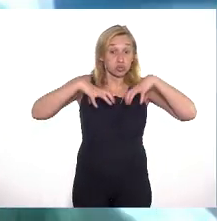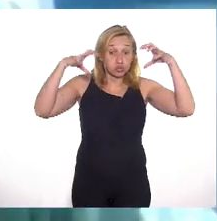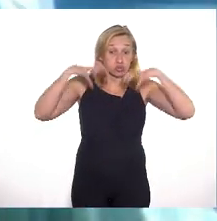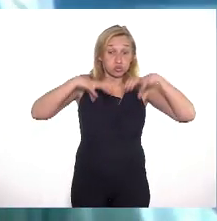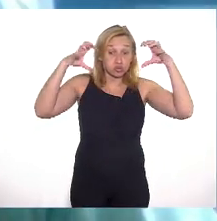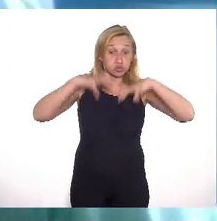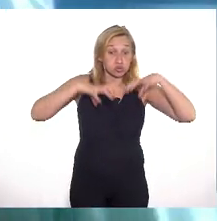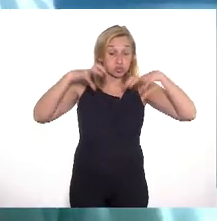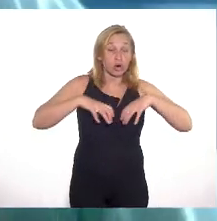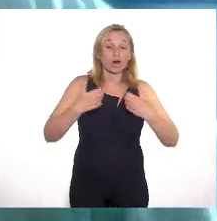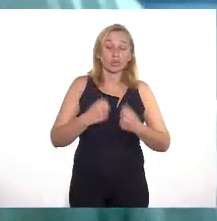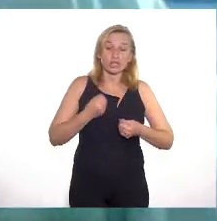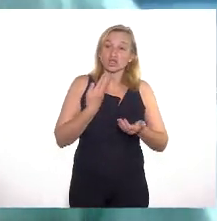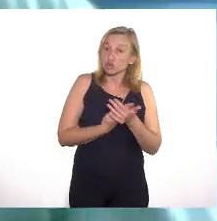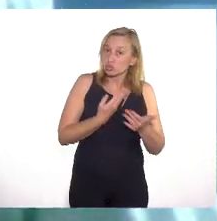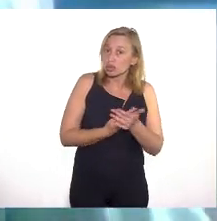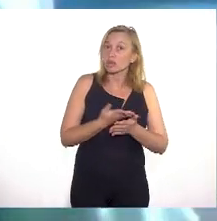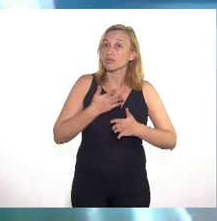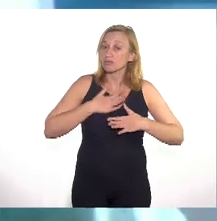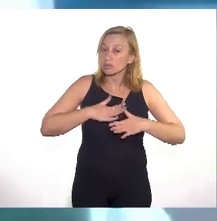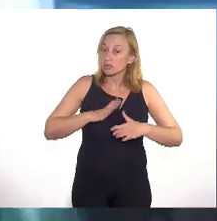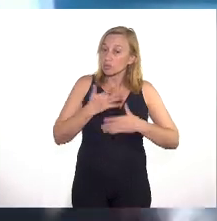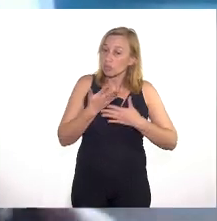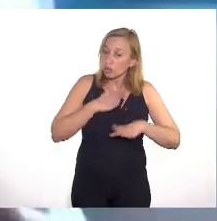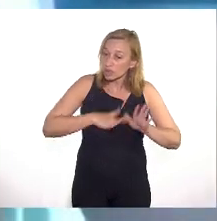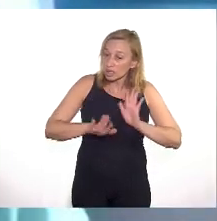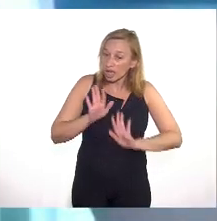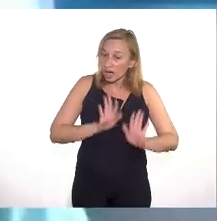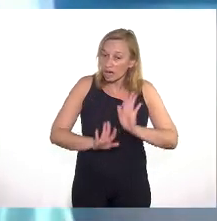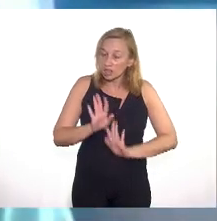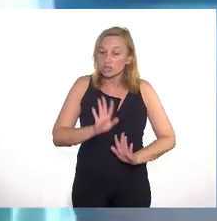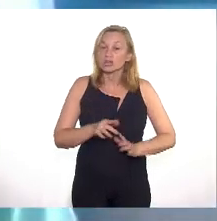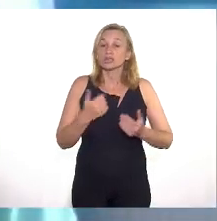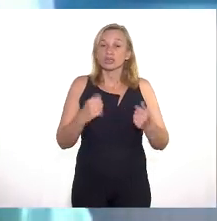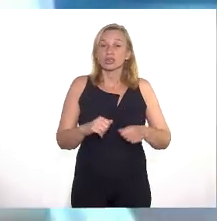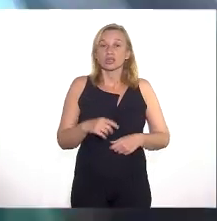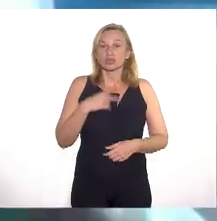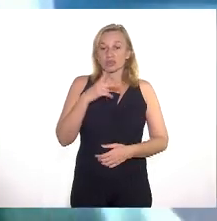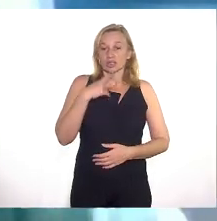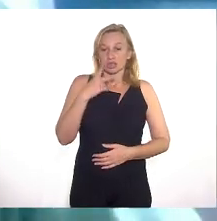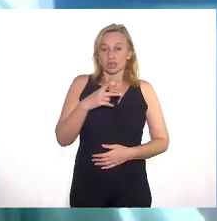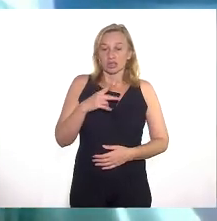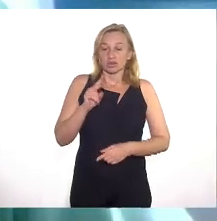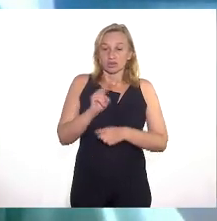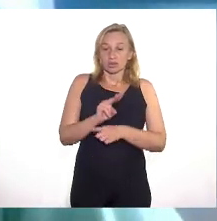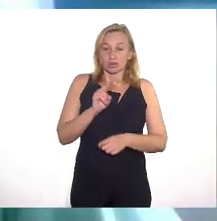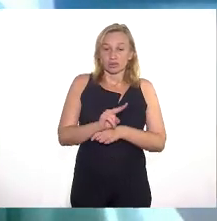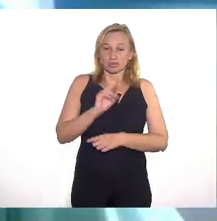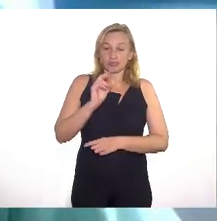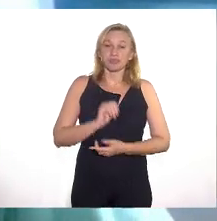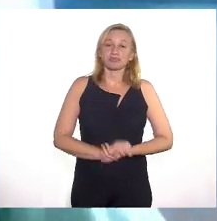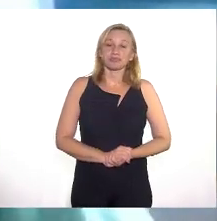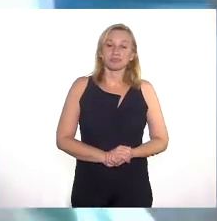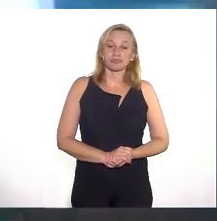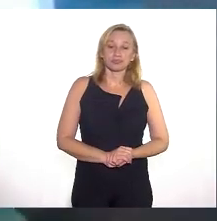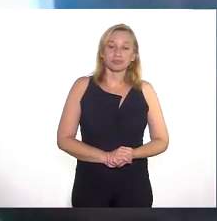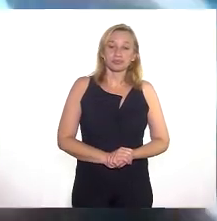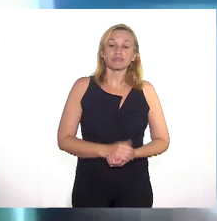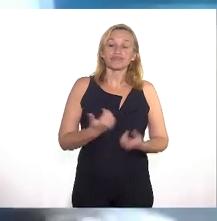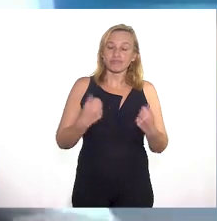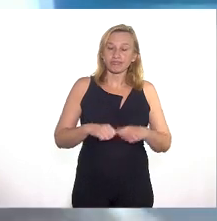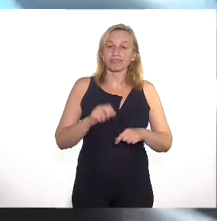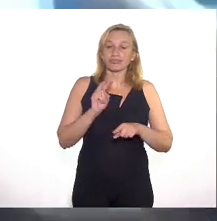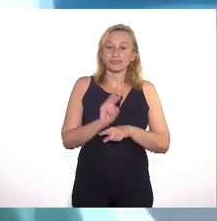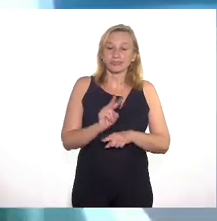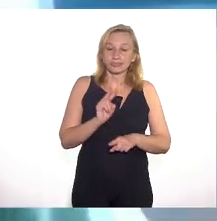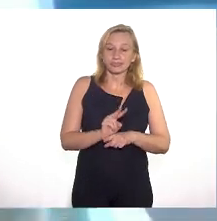Isso tudo tem que ser estudado com muito carinho. Quando a gente diz que tem que ser de preservação, a gente tem que